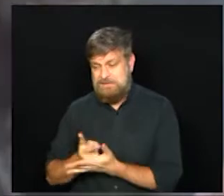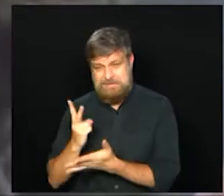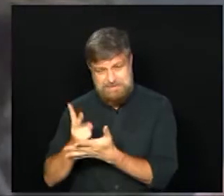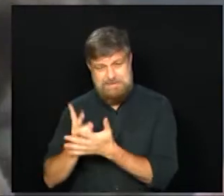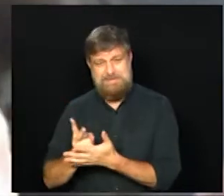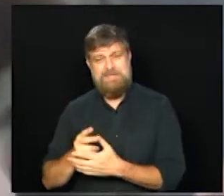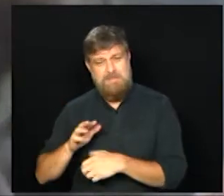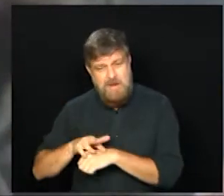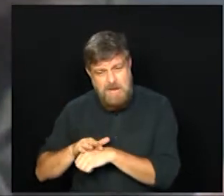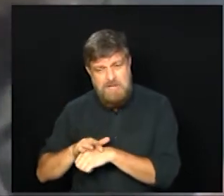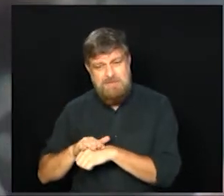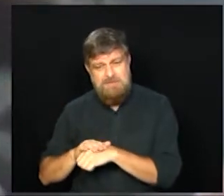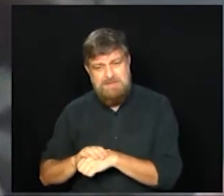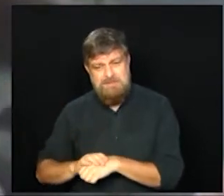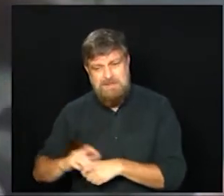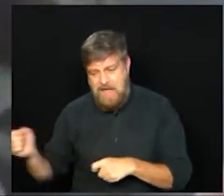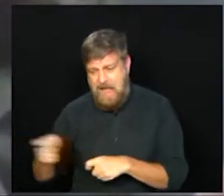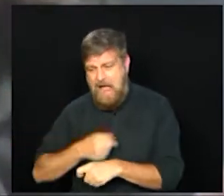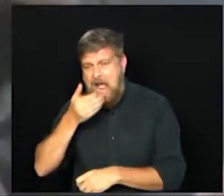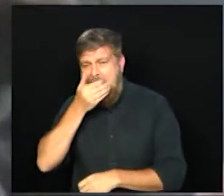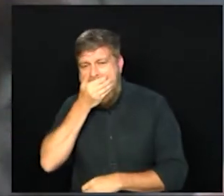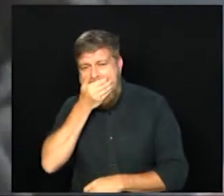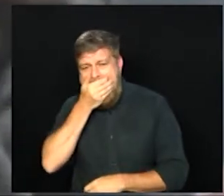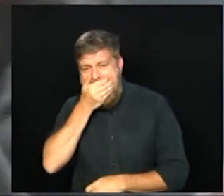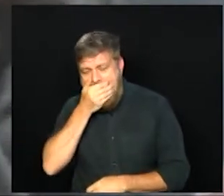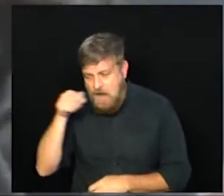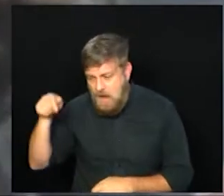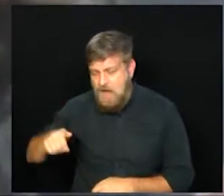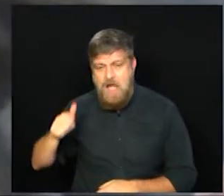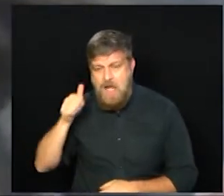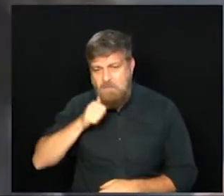constantes estupros que acontecem dentro do casamento,